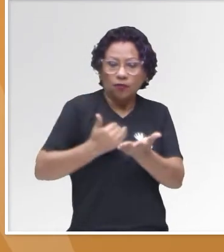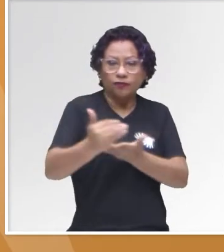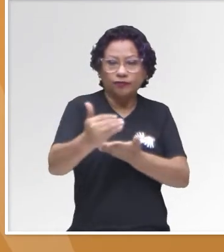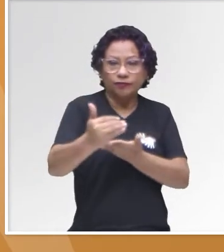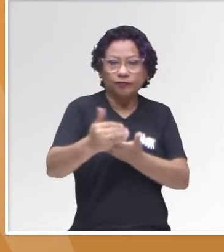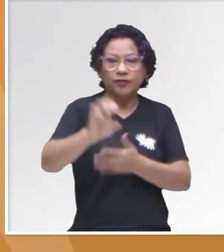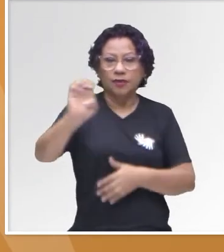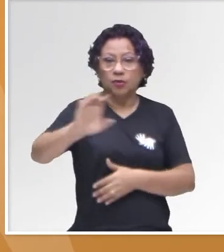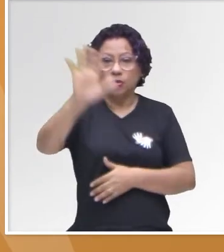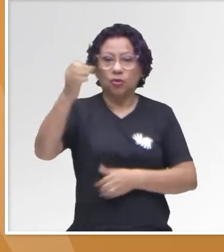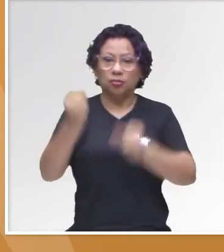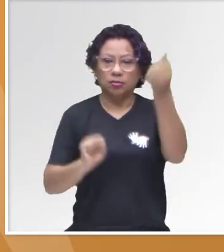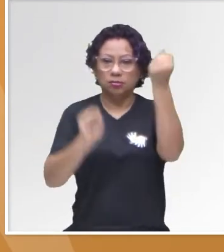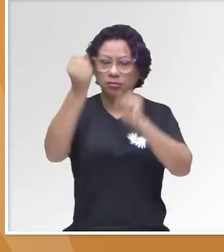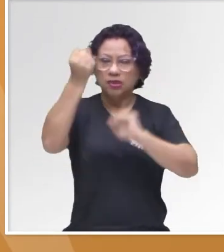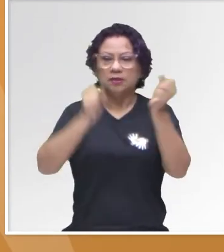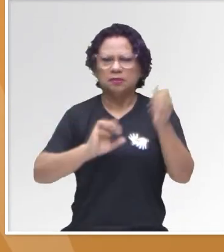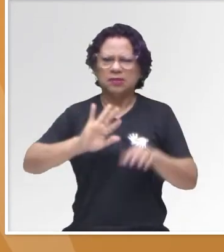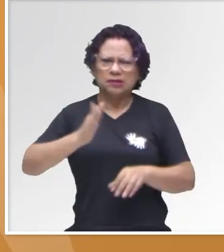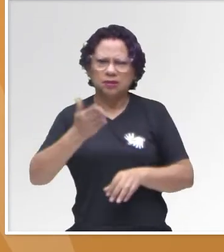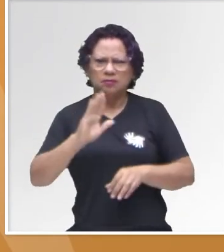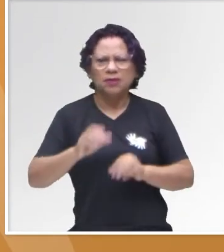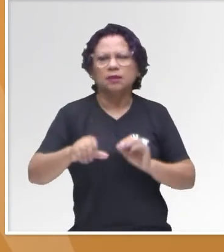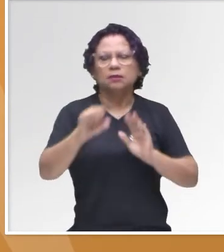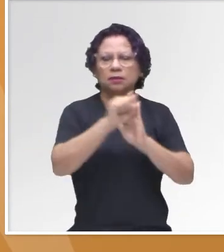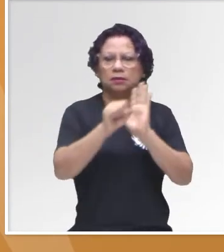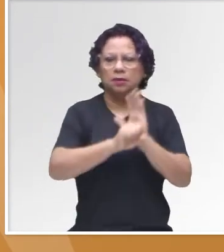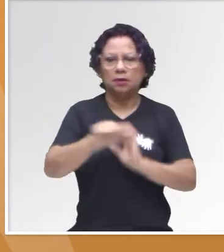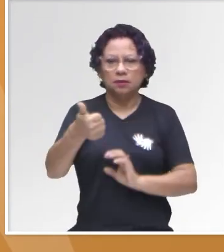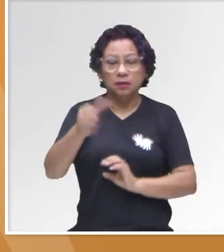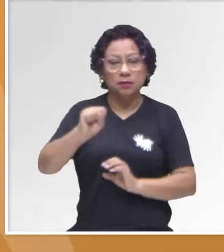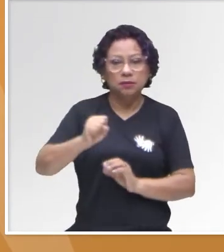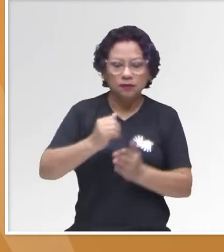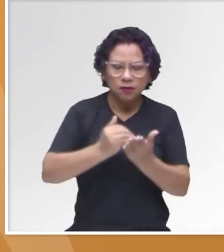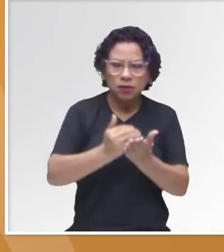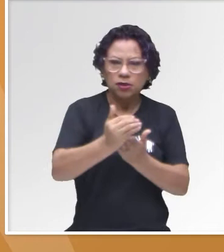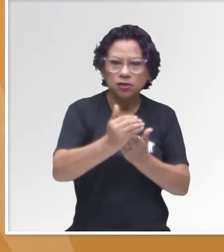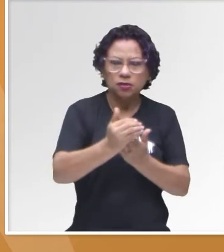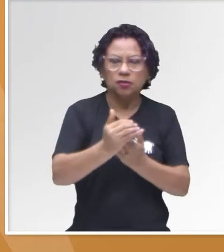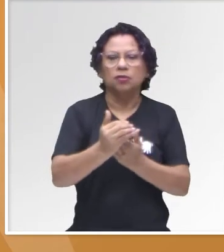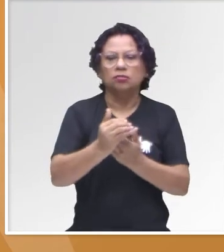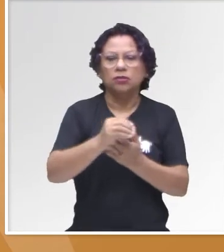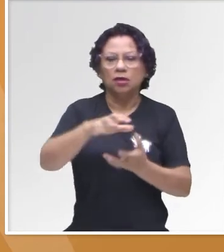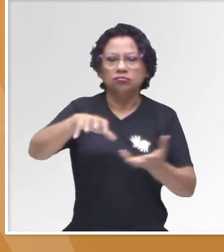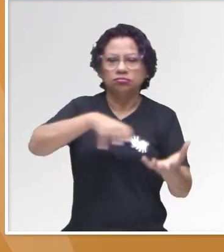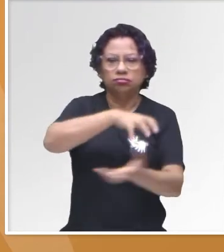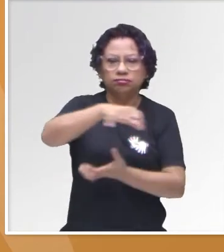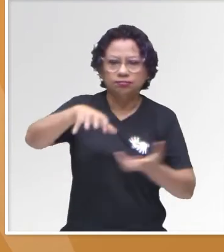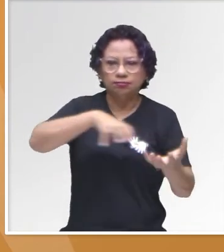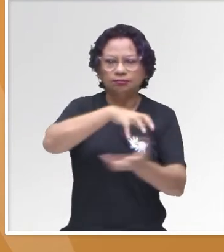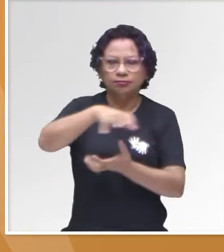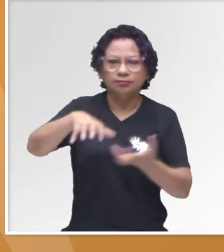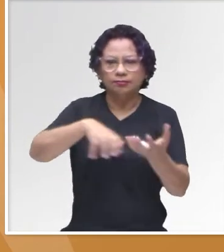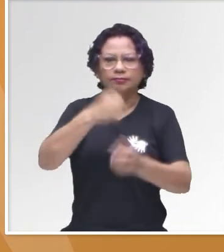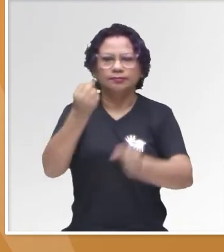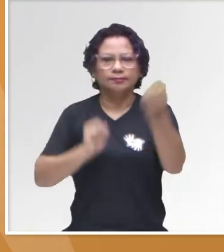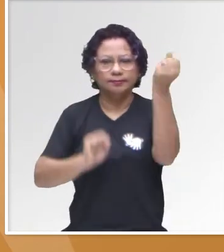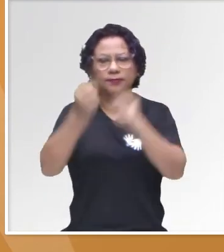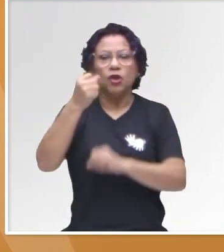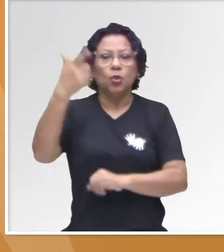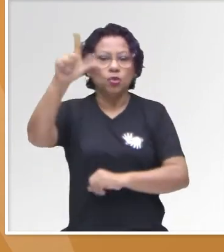industrialização já em meados do século XVIII, foi quando começou a Revolução Industrial, e os outros